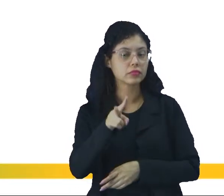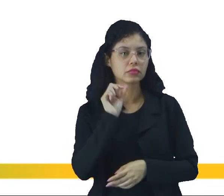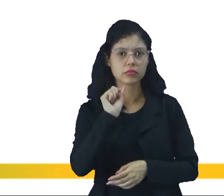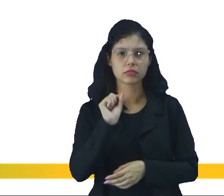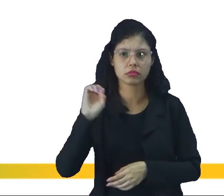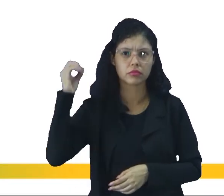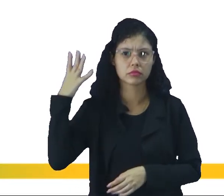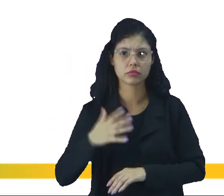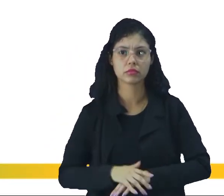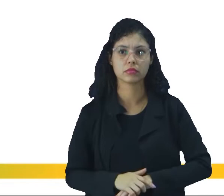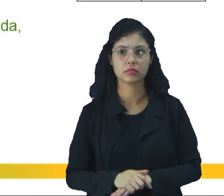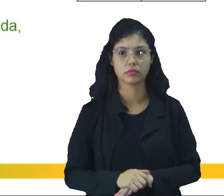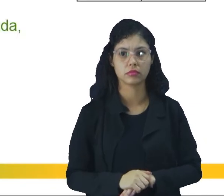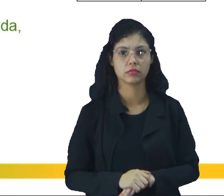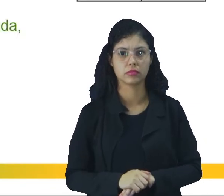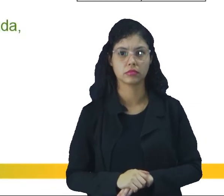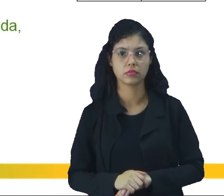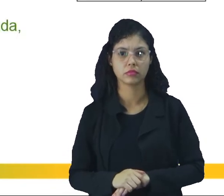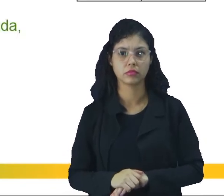vai acontecer.